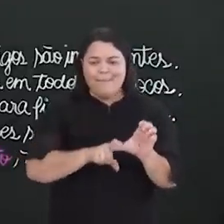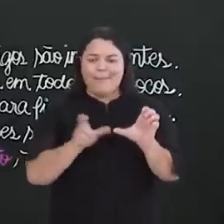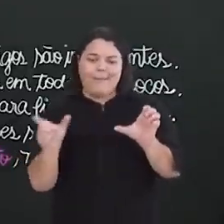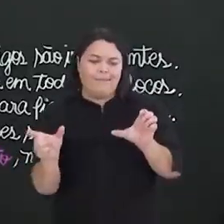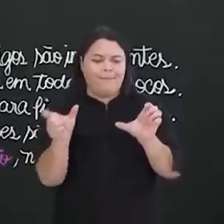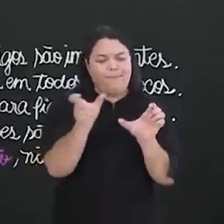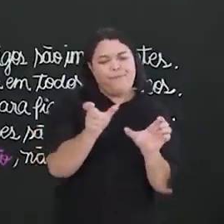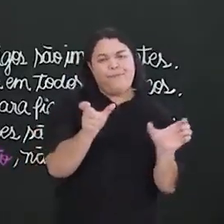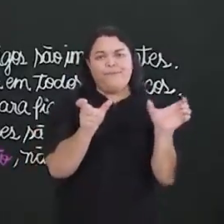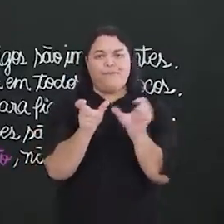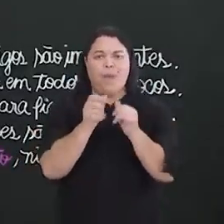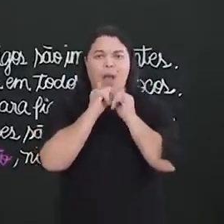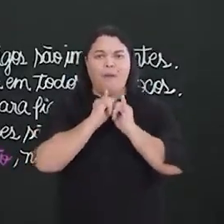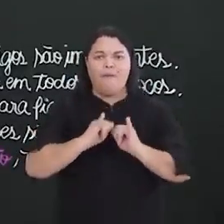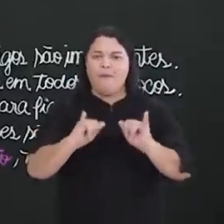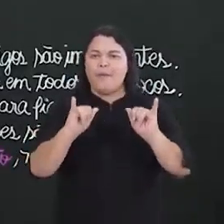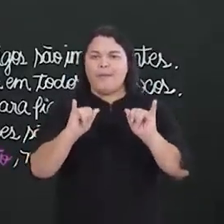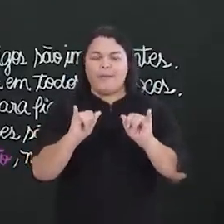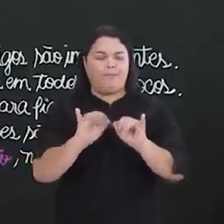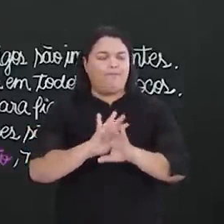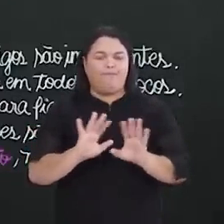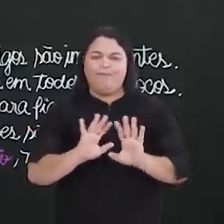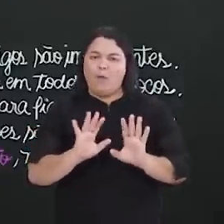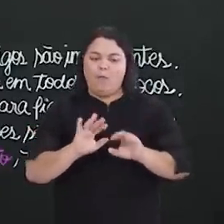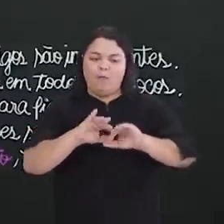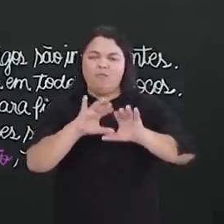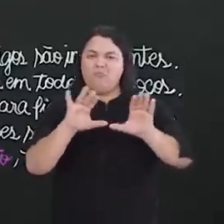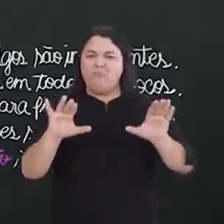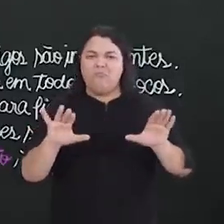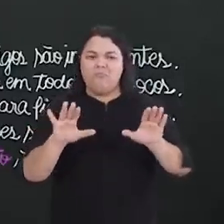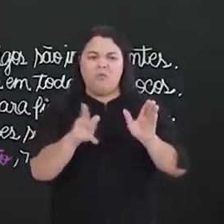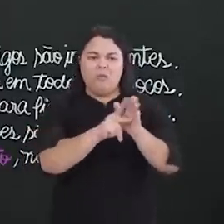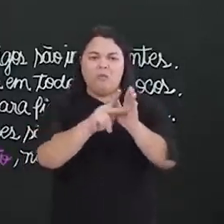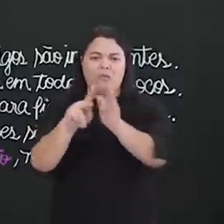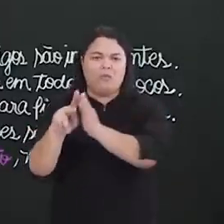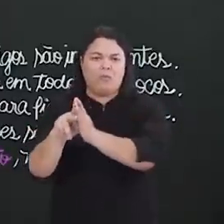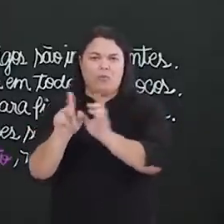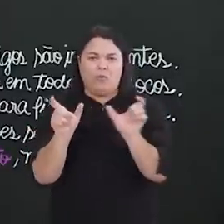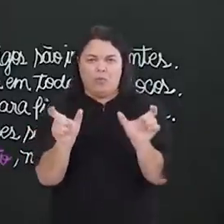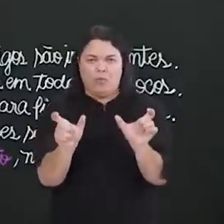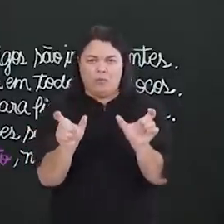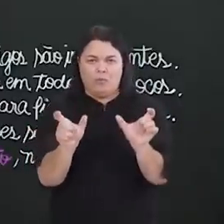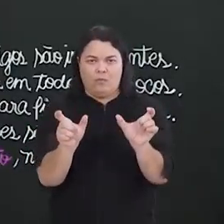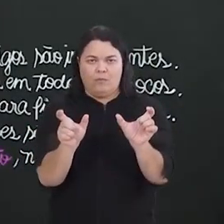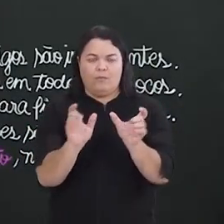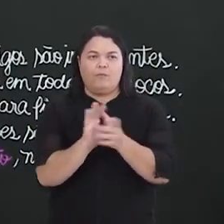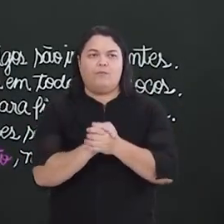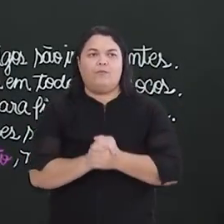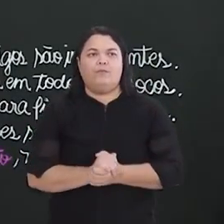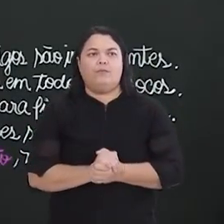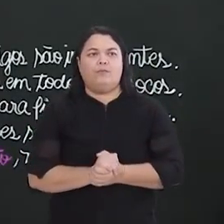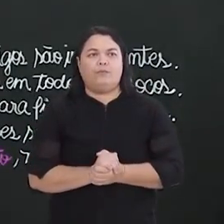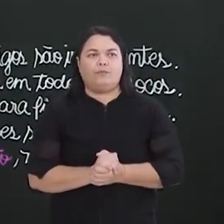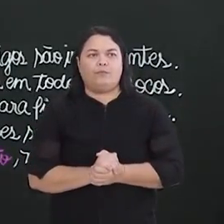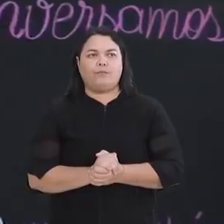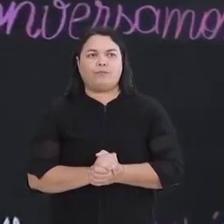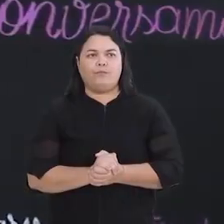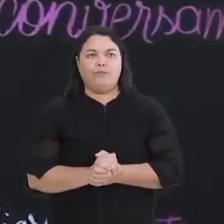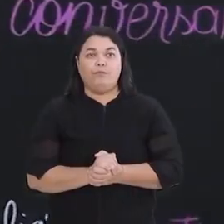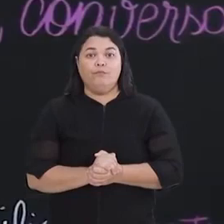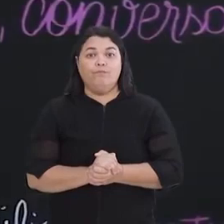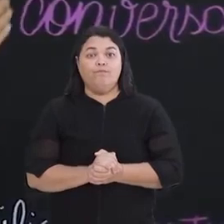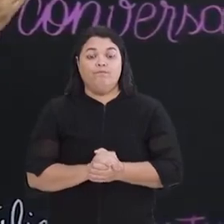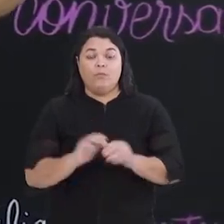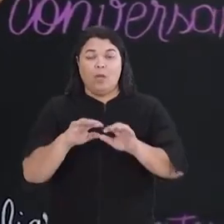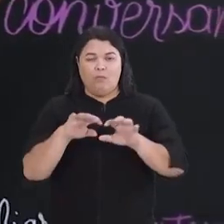ideia de liberdade vai te ajudar a diferenciar futuramente a oração coordenada da oração subordinada. Bom, a